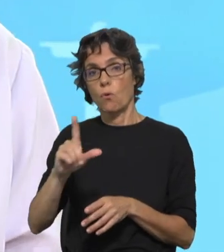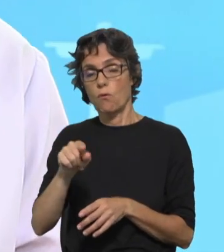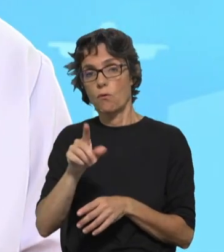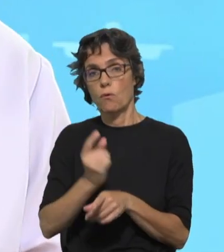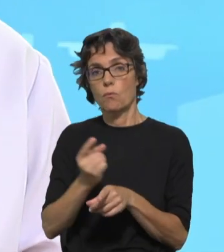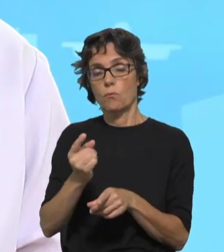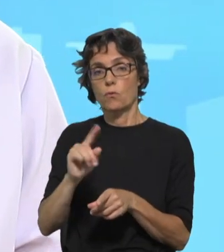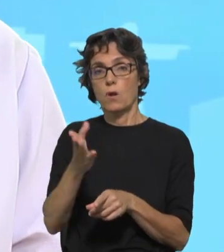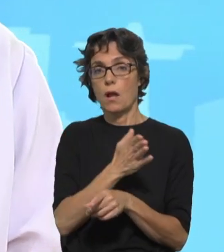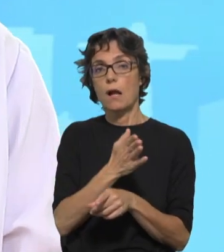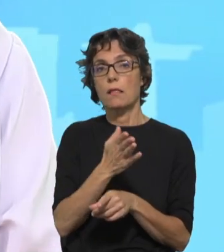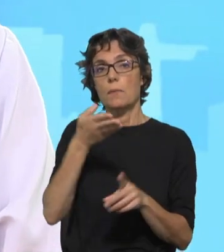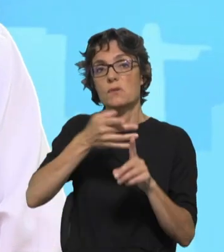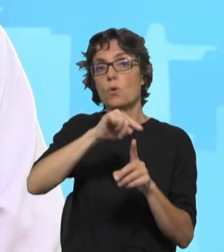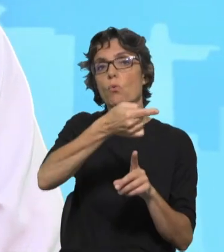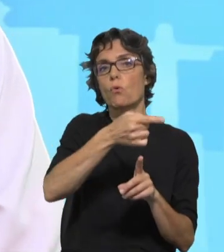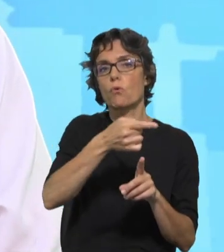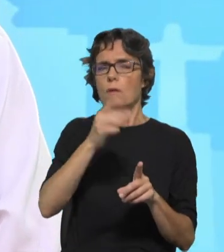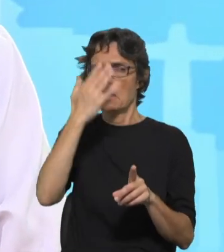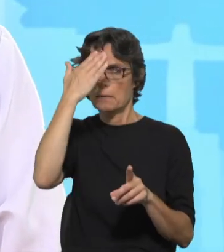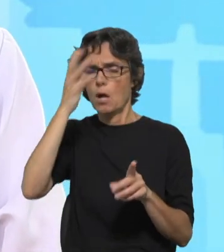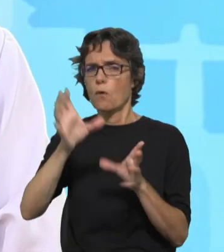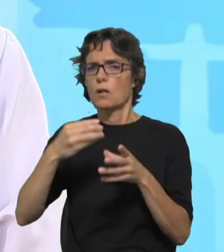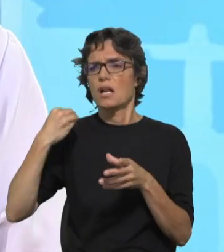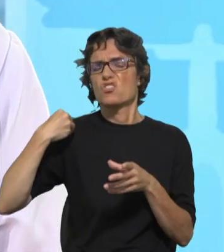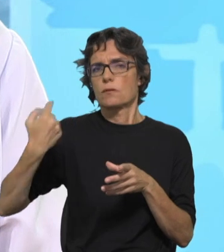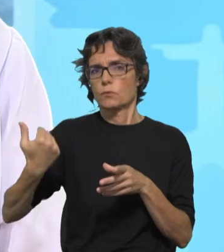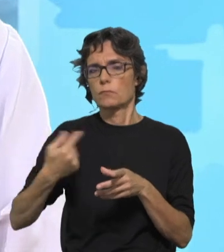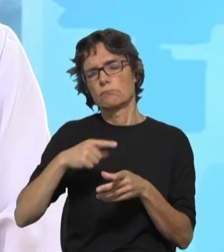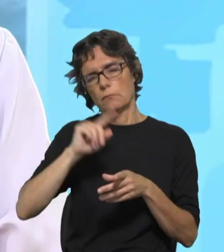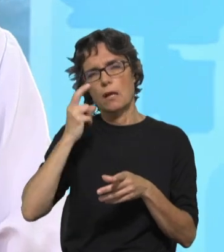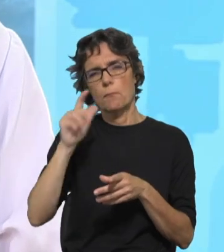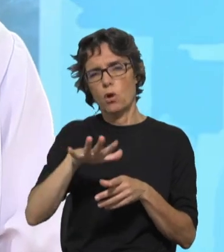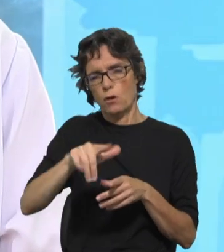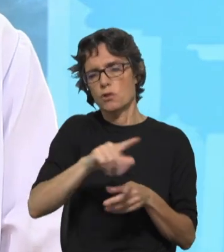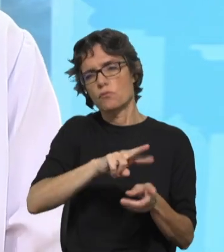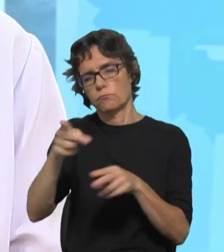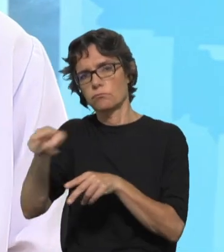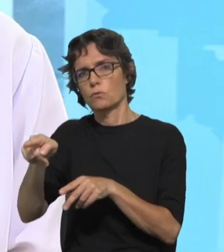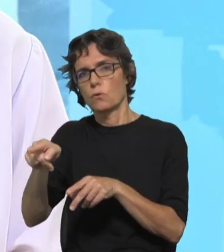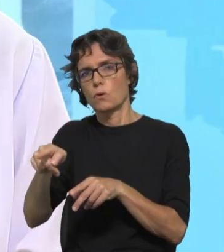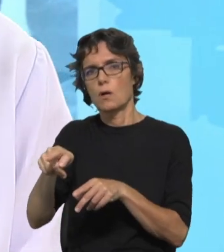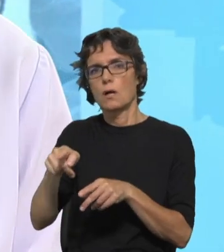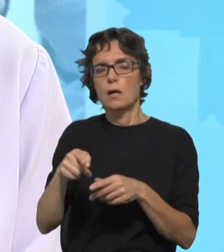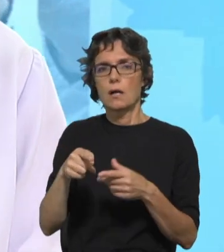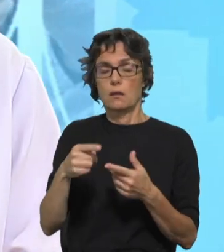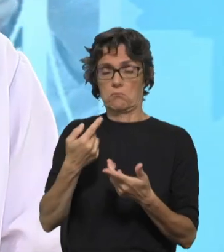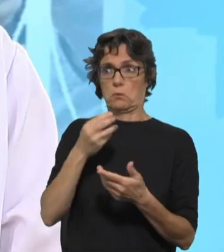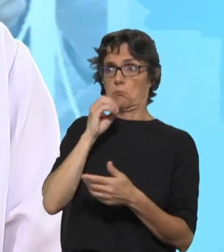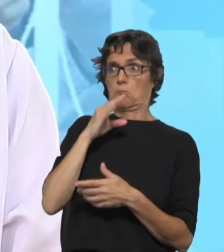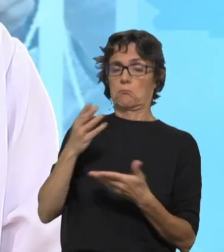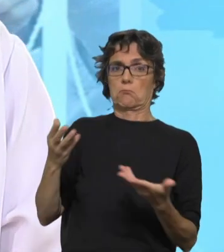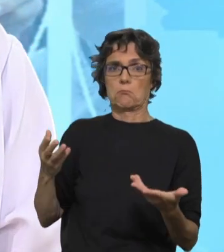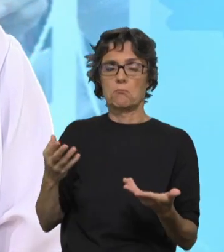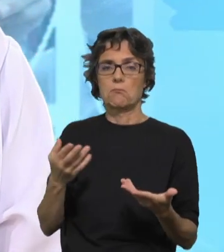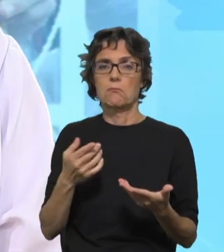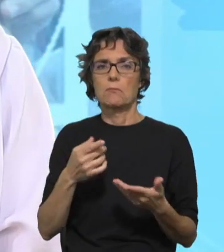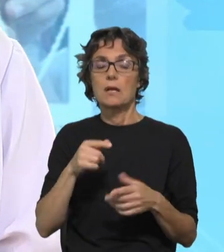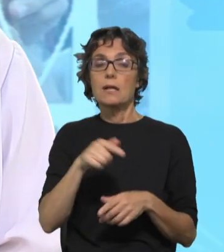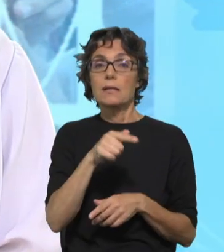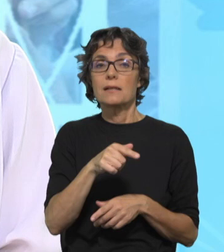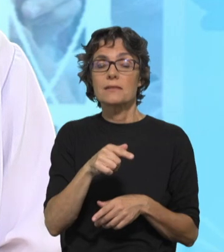numa outra missão e a congregação achou por bem que eu viesse então para Lisboa, contra todas as minhas expectativas. A irmã estava na Albânia, não é? Eu